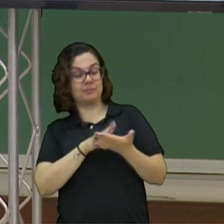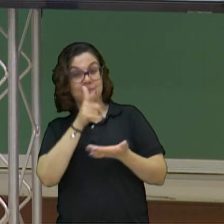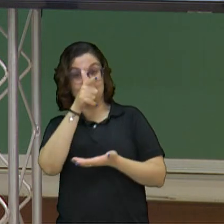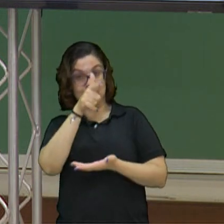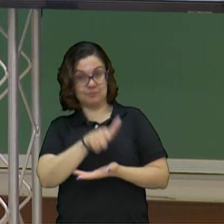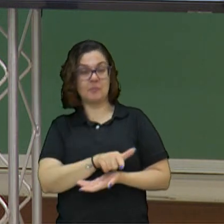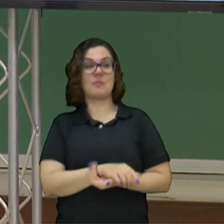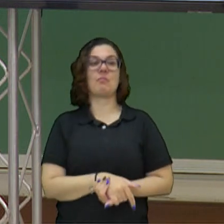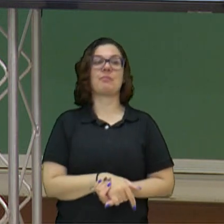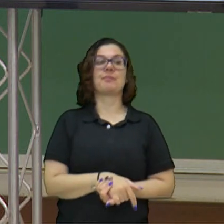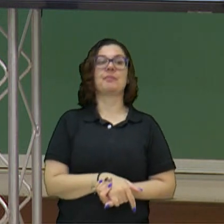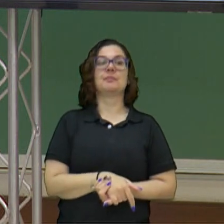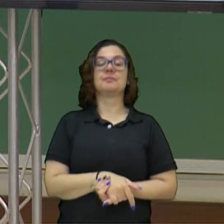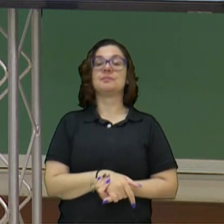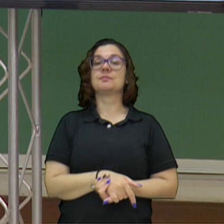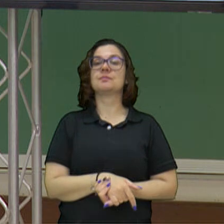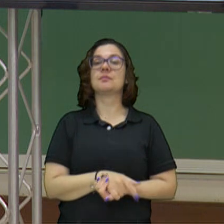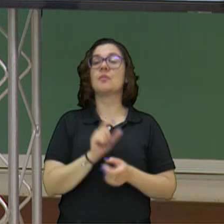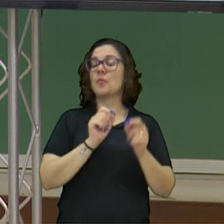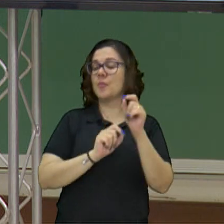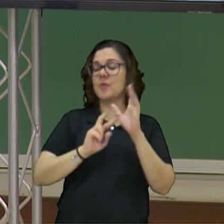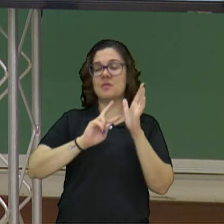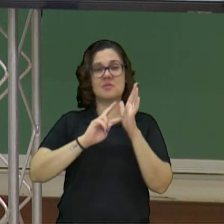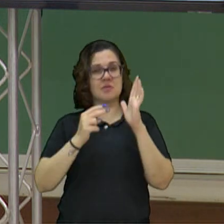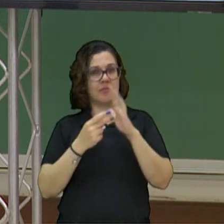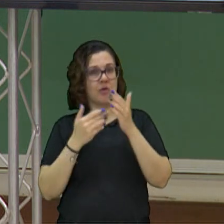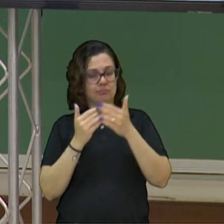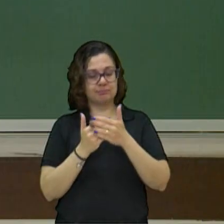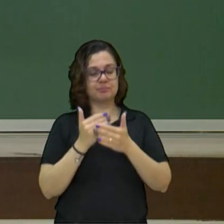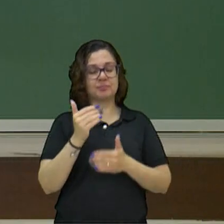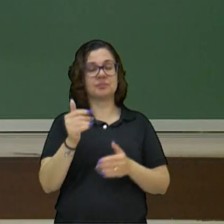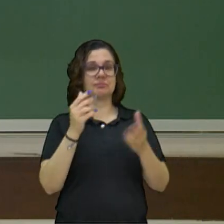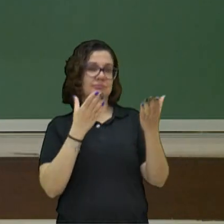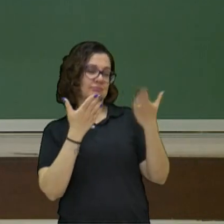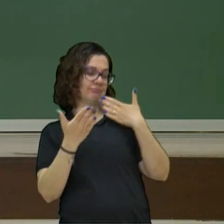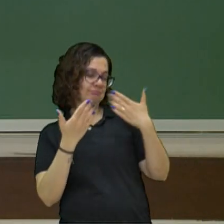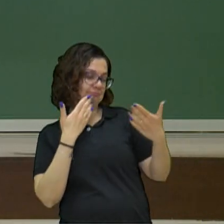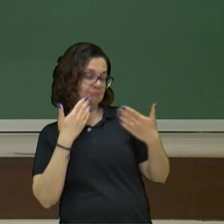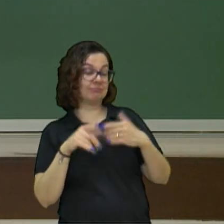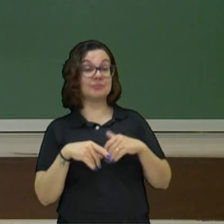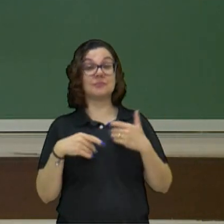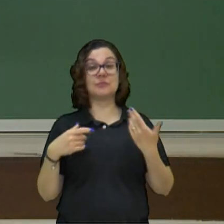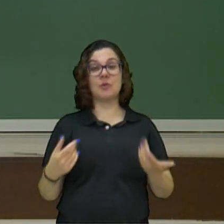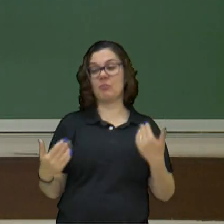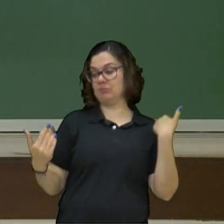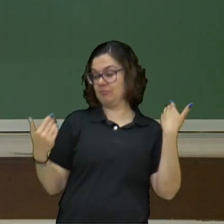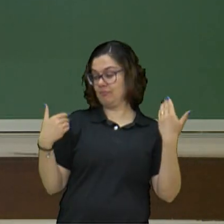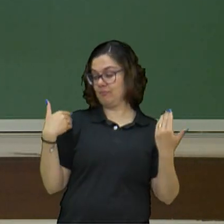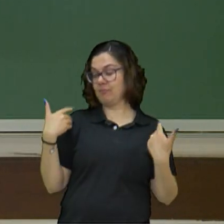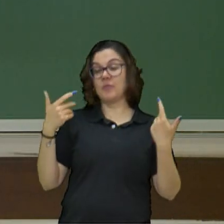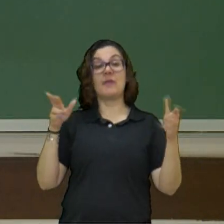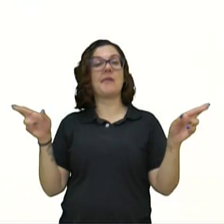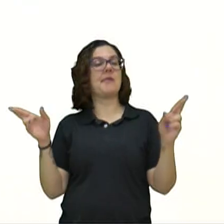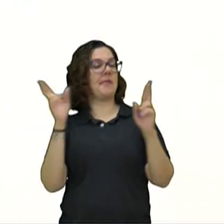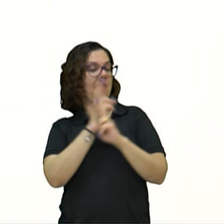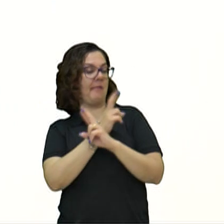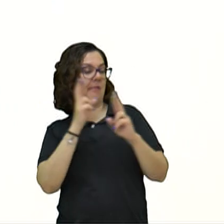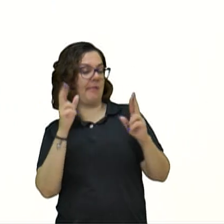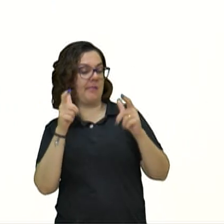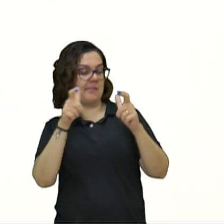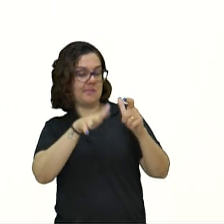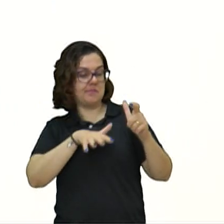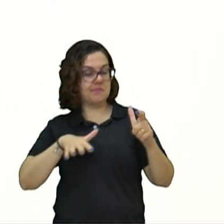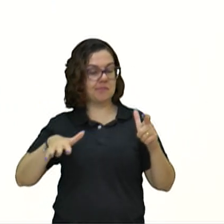vamos fazer uma uma atividade aqui sobre o que a gente acabou de conversar sobre o turismo ea relação